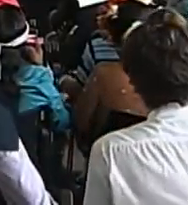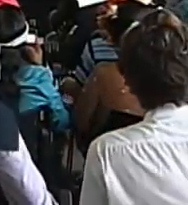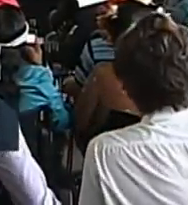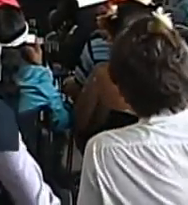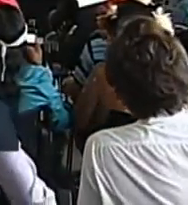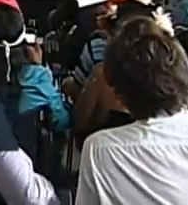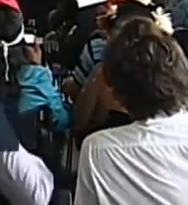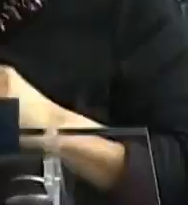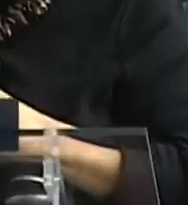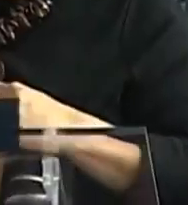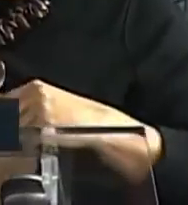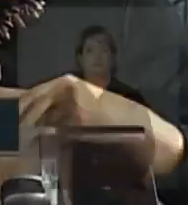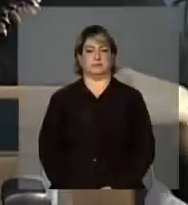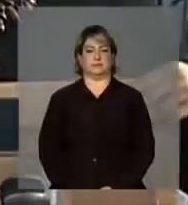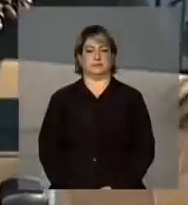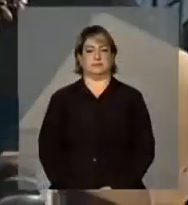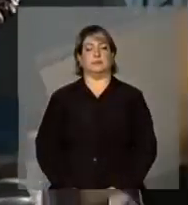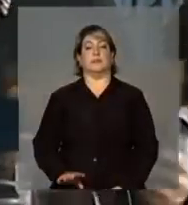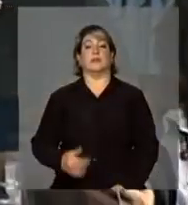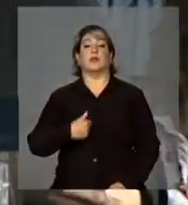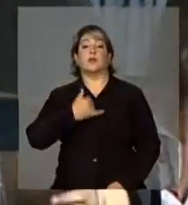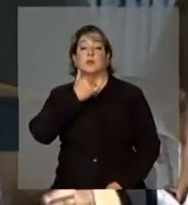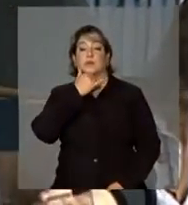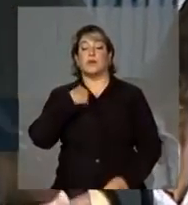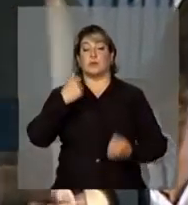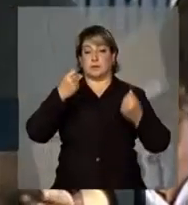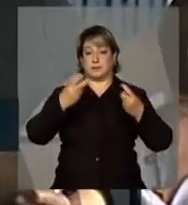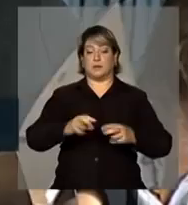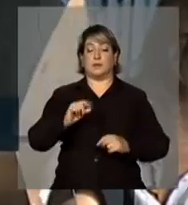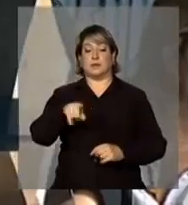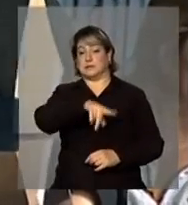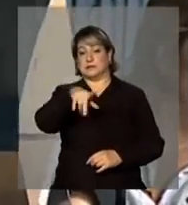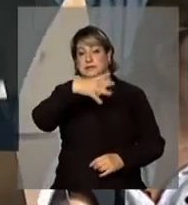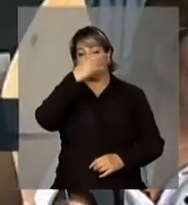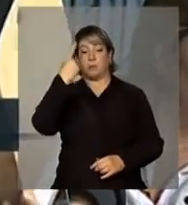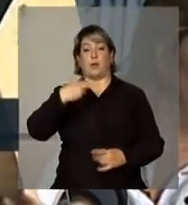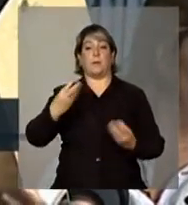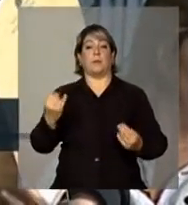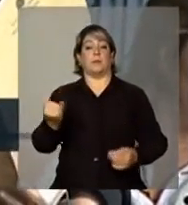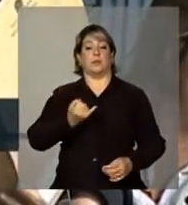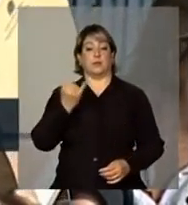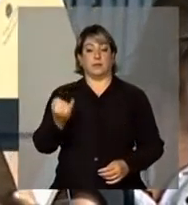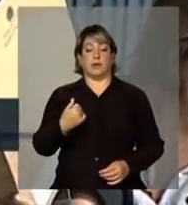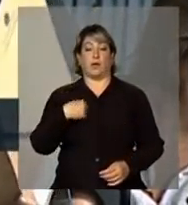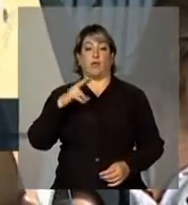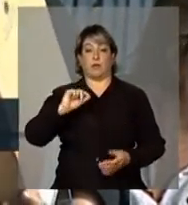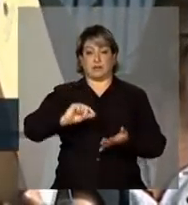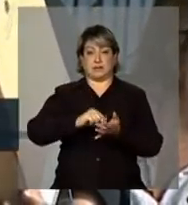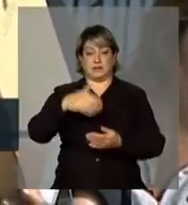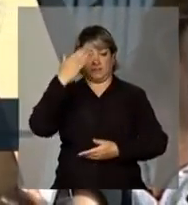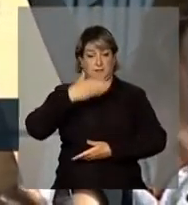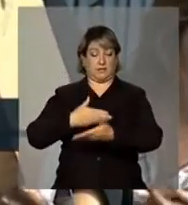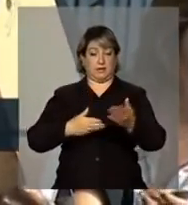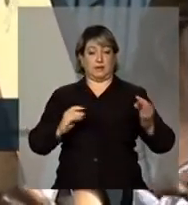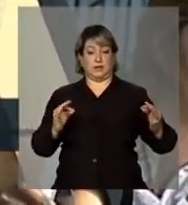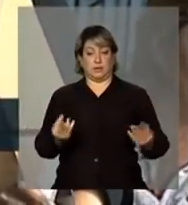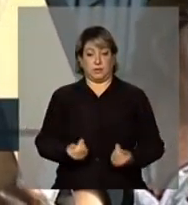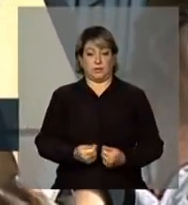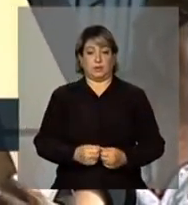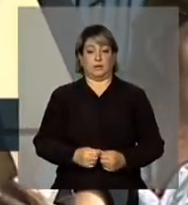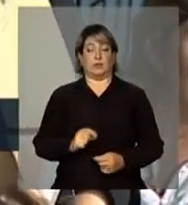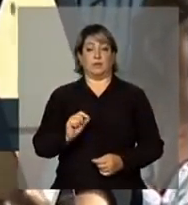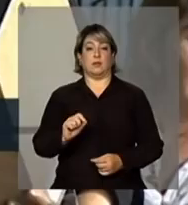Eu vou quebrar o protocolo, porque vocês esqueceram uma coisa super importante. Eu vou assinar aqui na frente de todo mundo